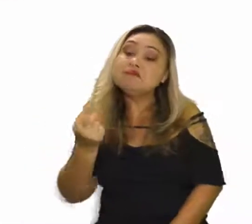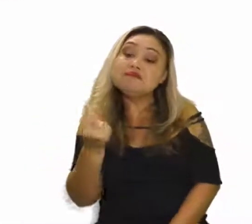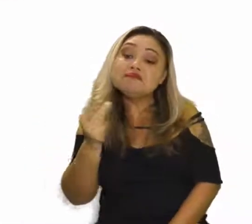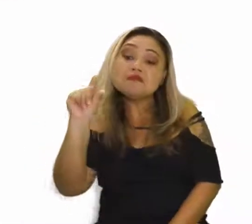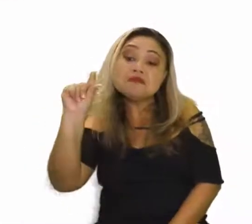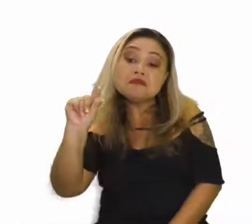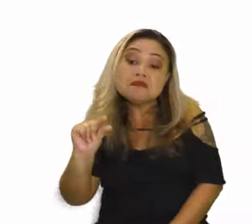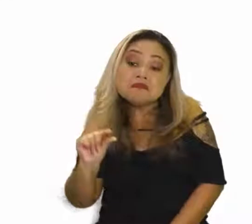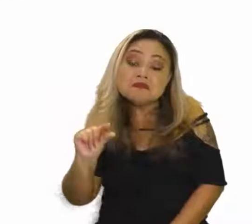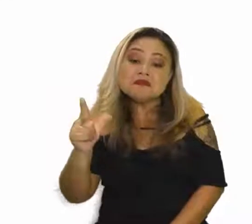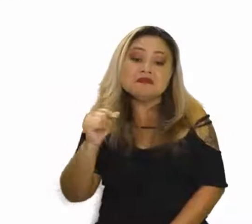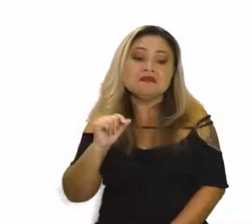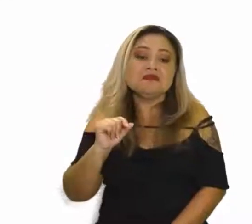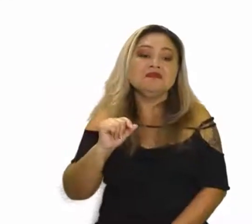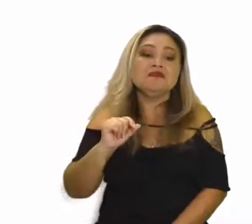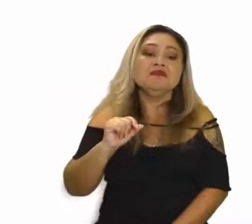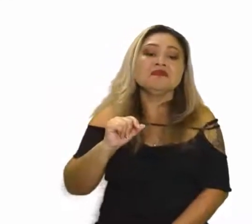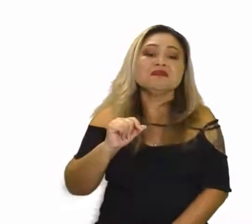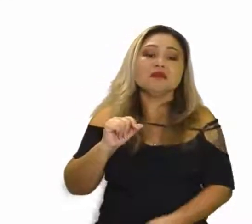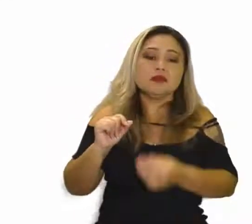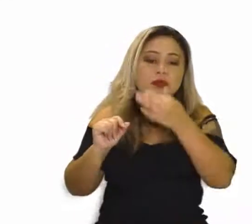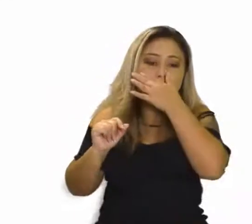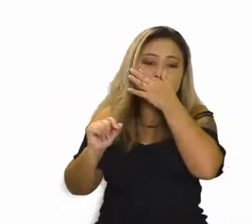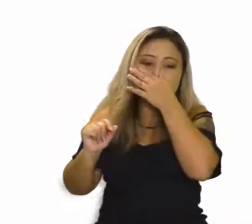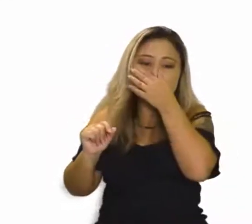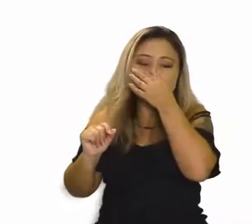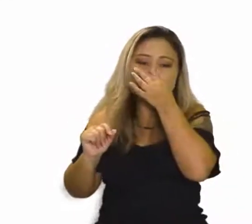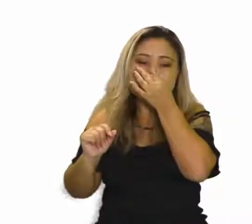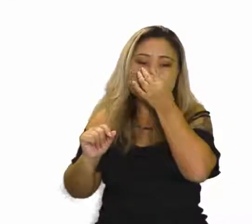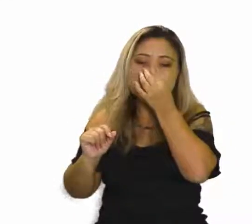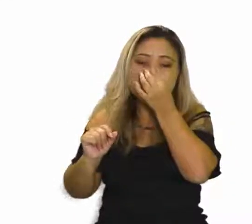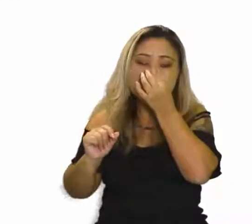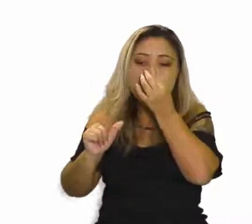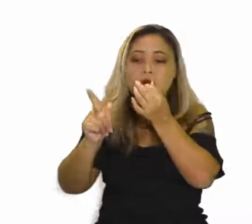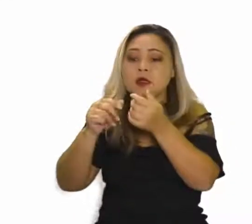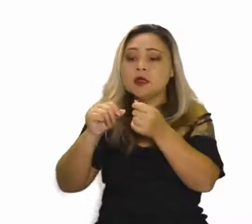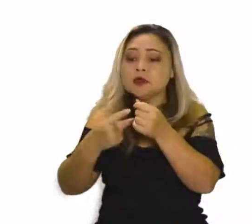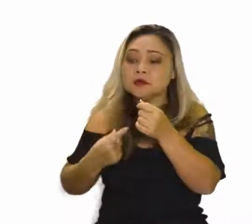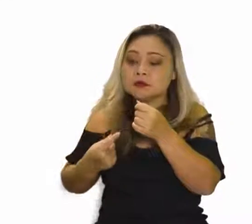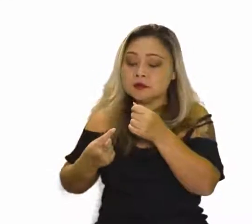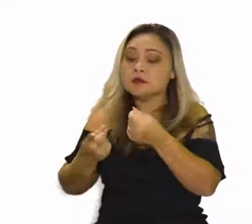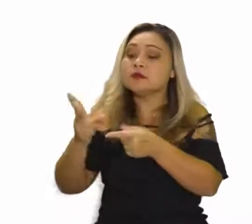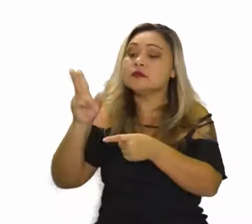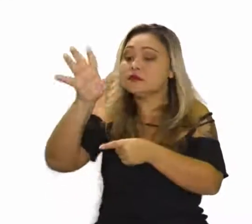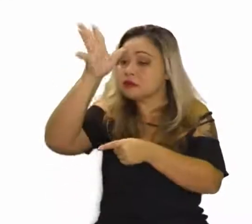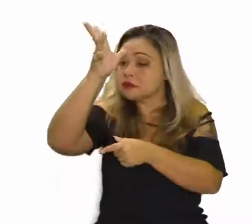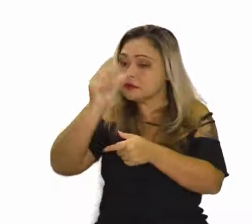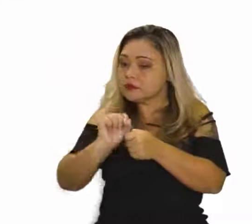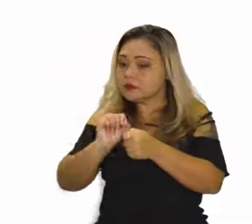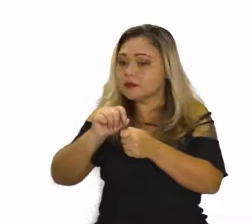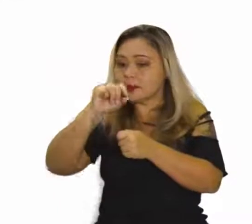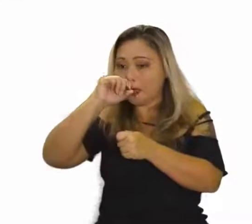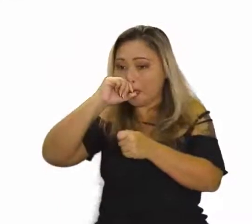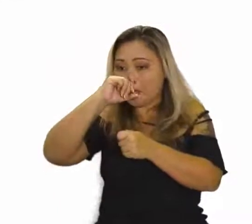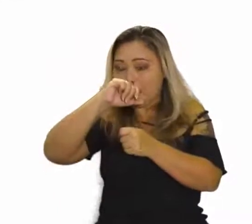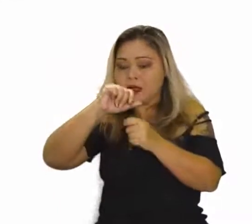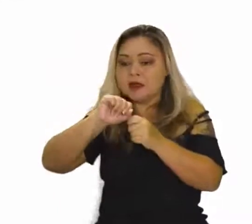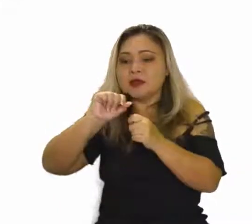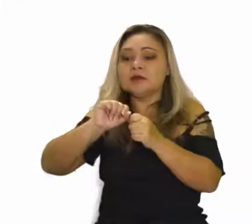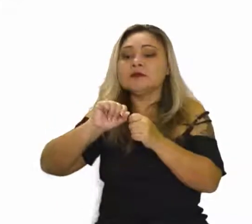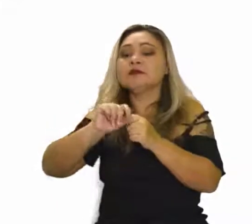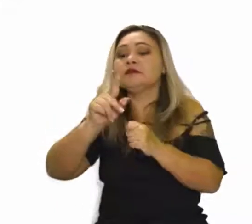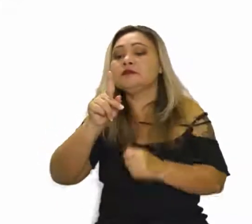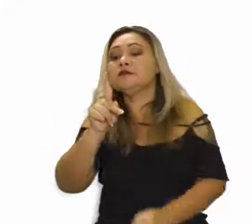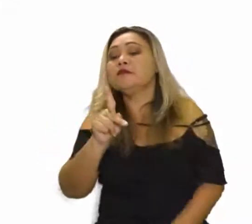investimento. Longevidade, porque na produção de galinhas, nós temos o repique,